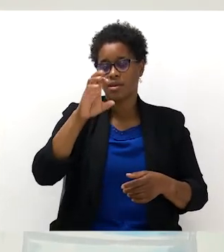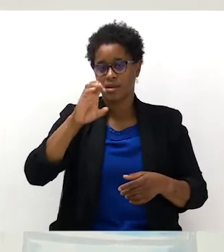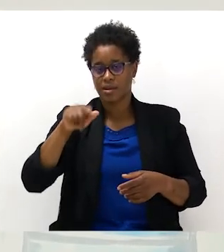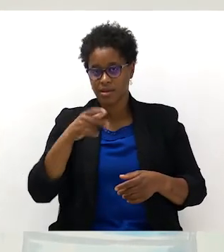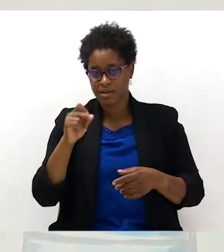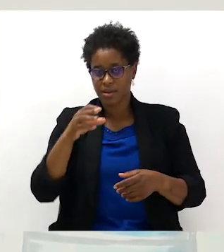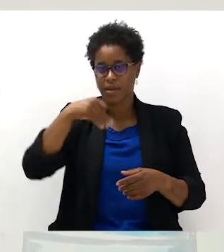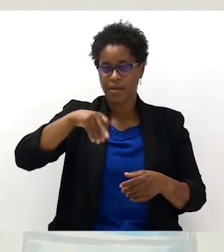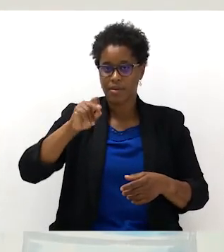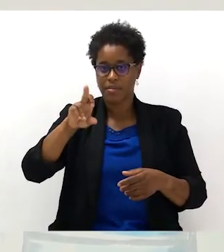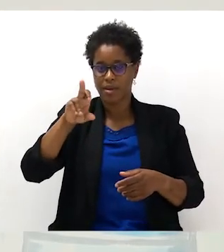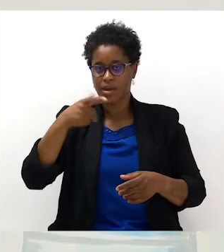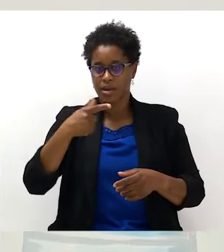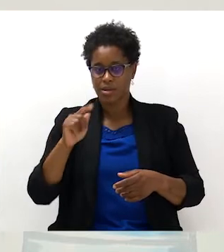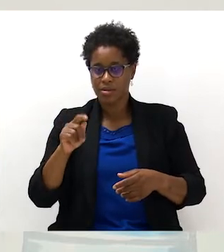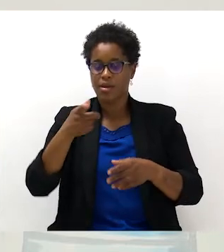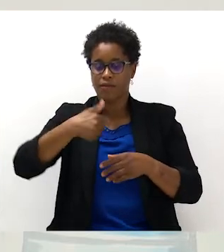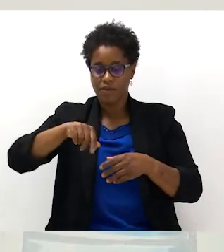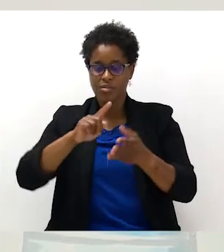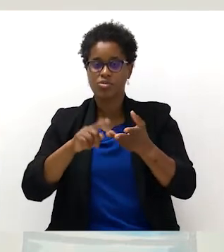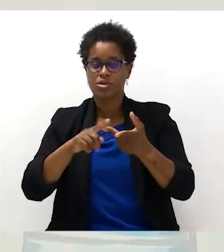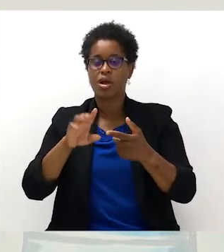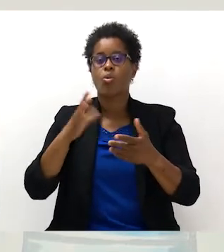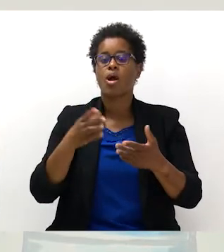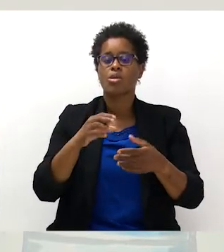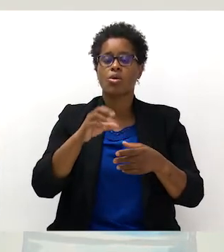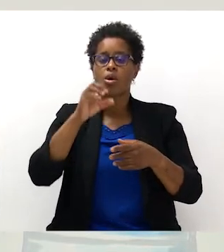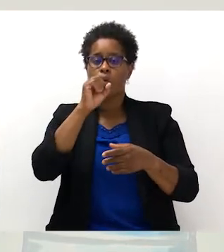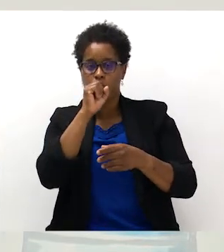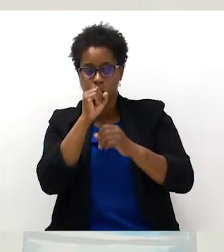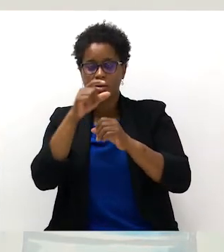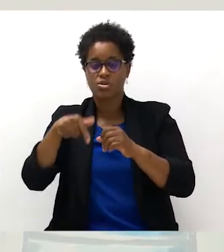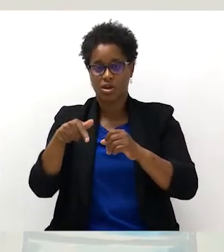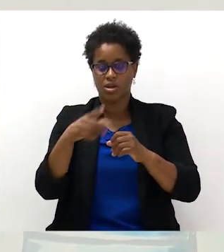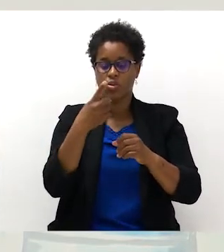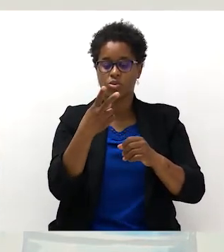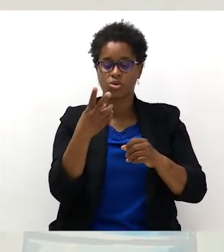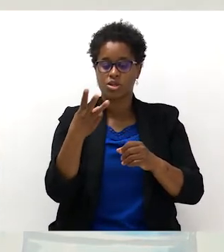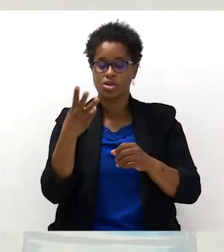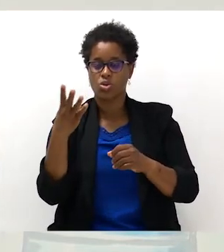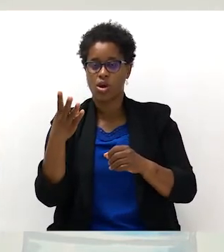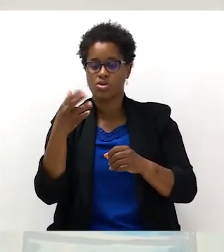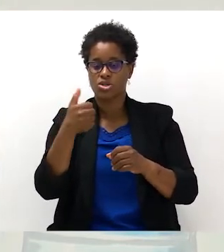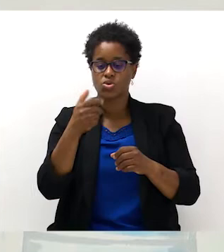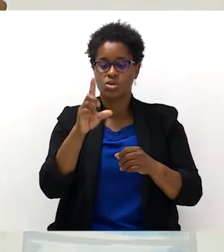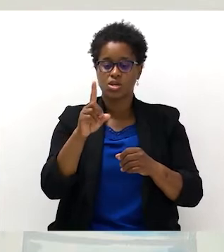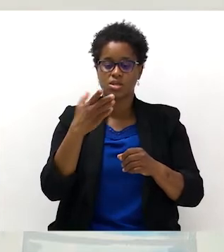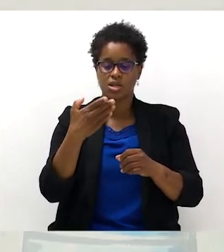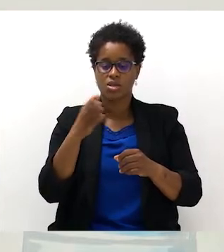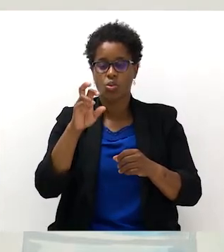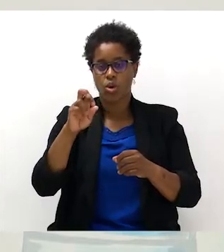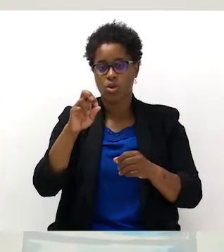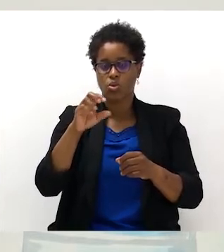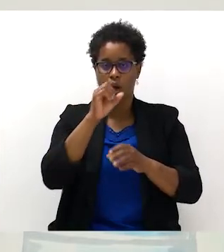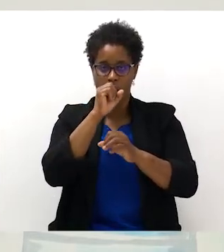parte. Vamos contar. Quantos balões estão aqui? 1, 2, 3, 4, 5, 6, 7,